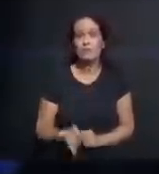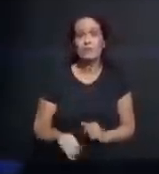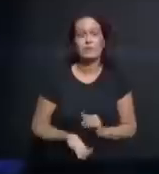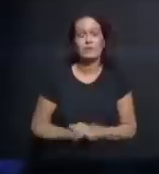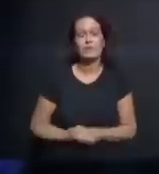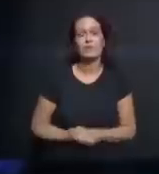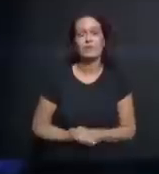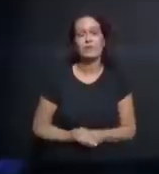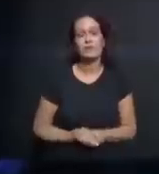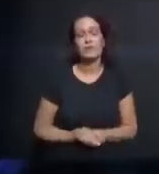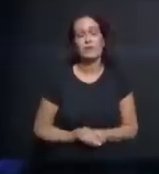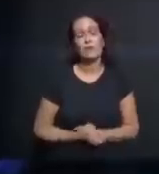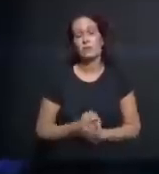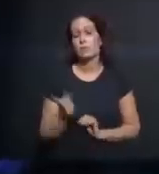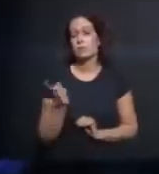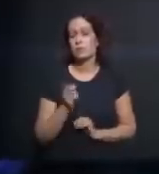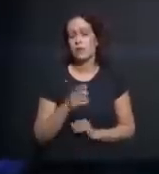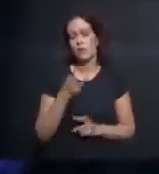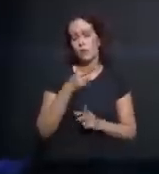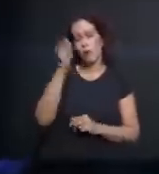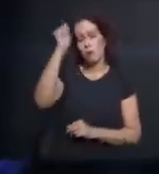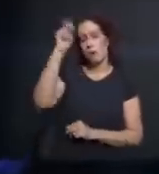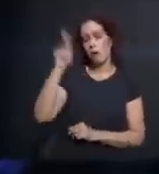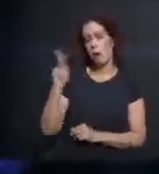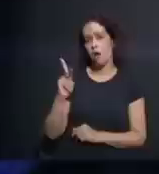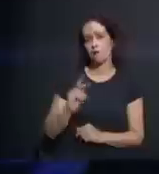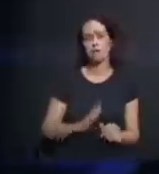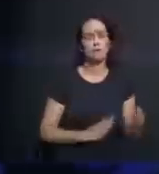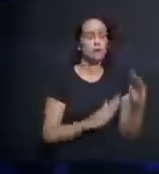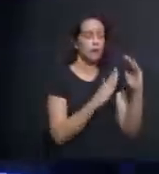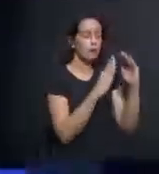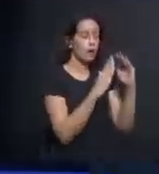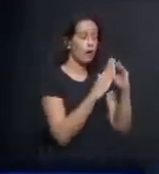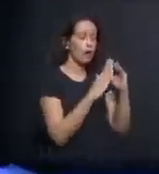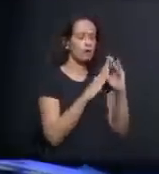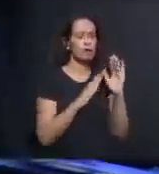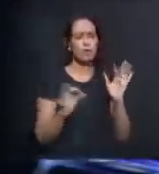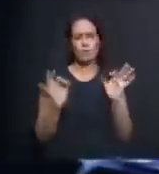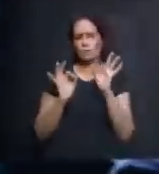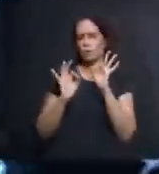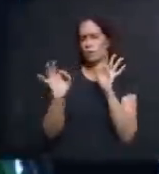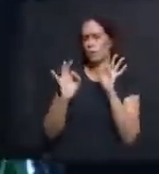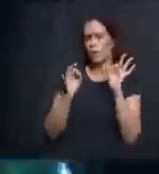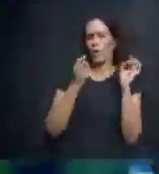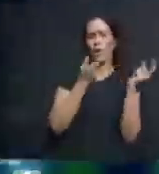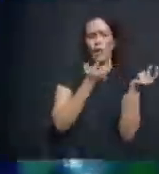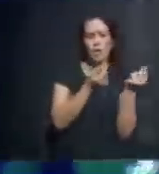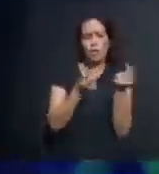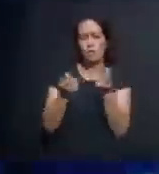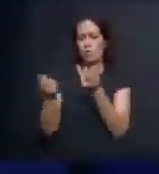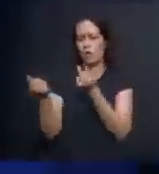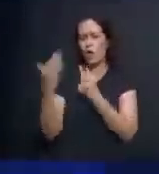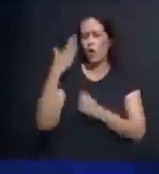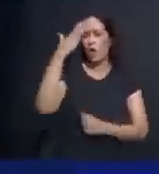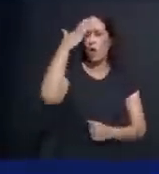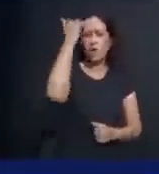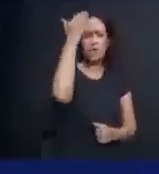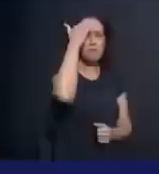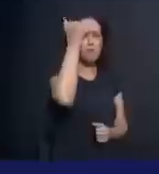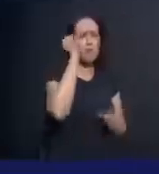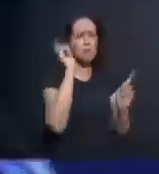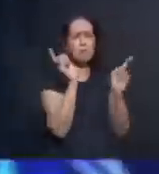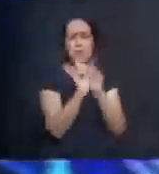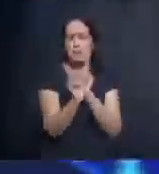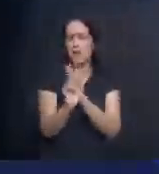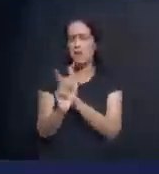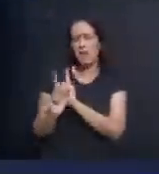Não são de casas, nem de mansões, ou de dinheiro, fama, não.